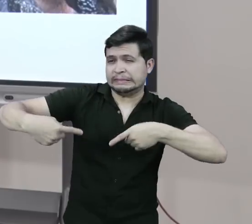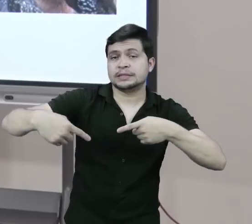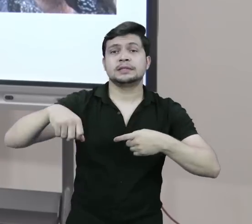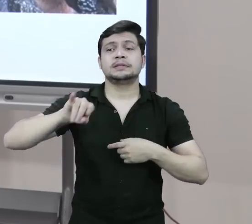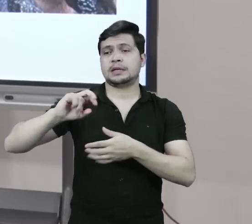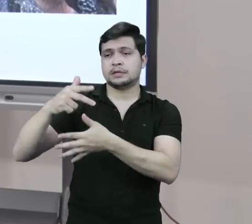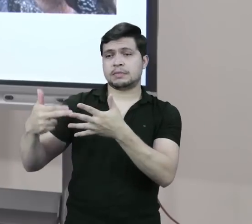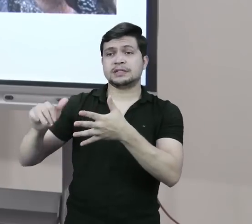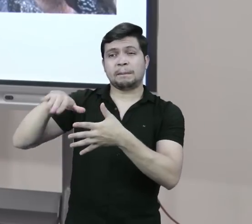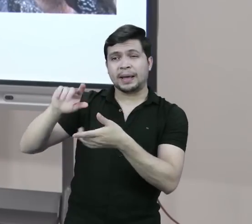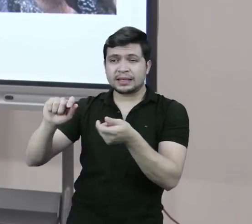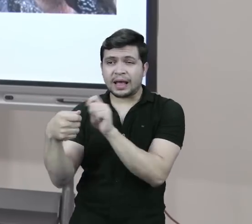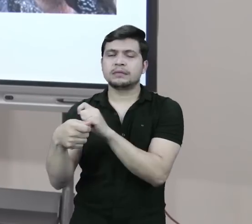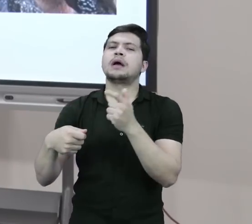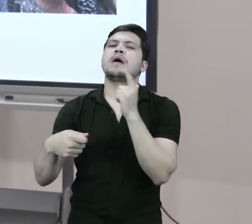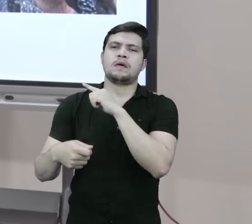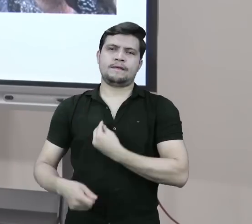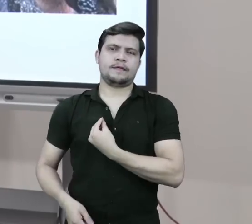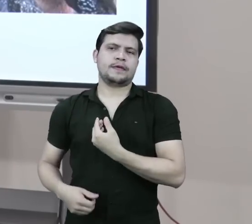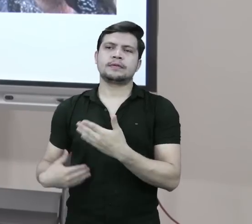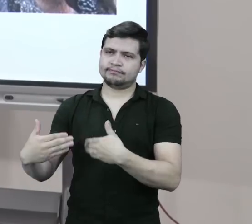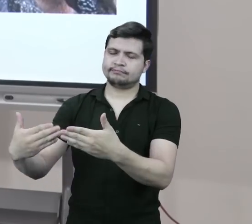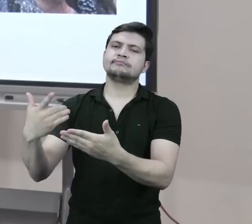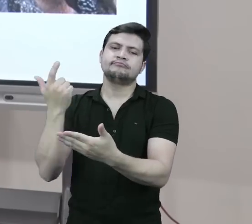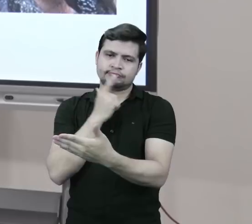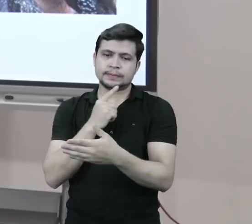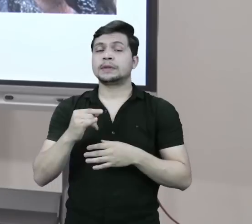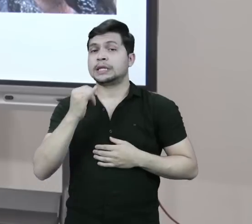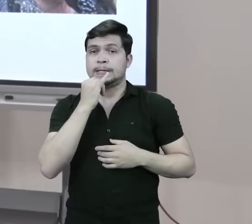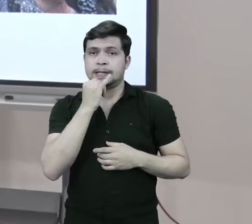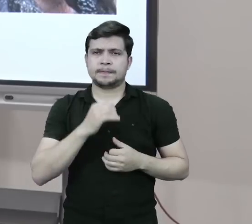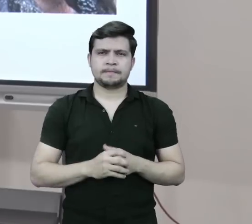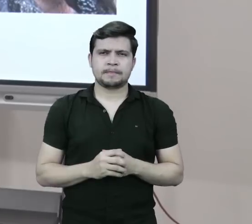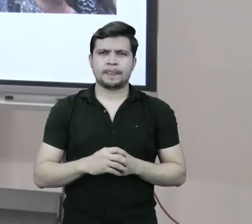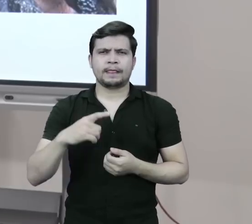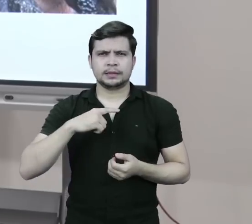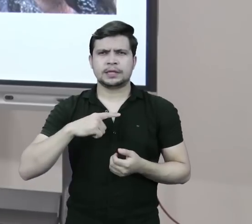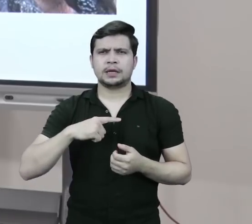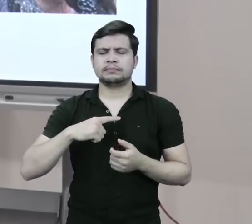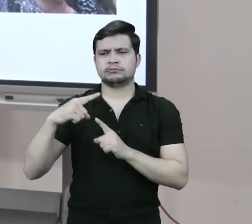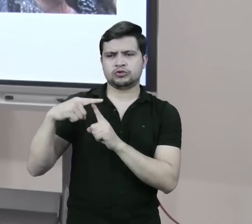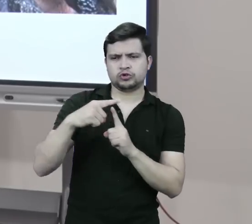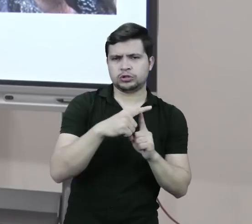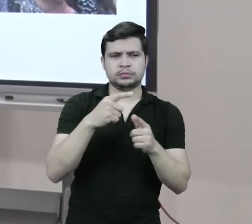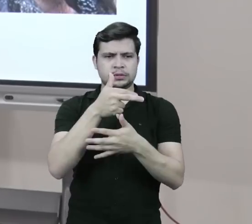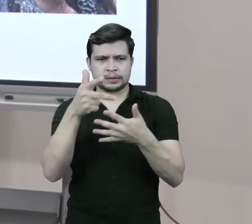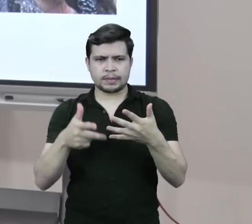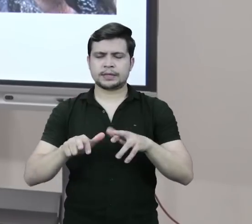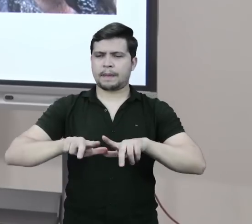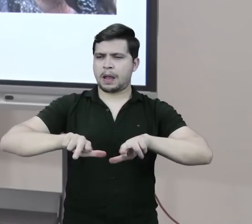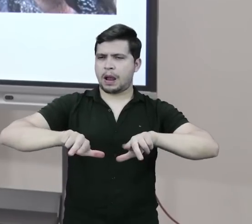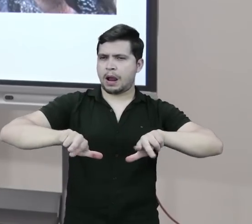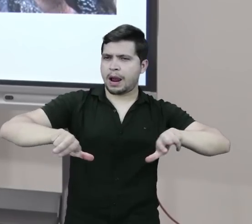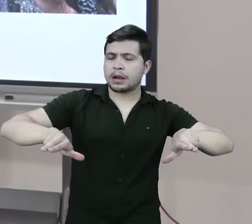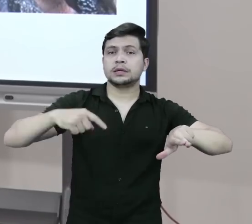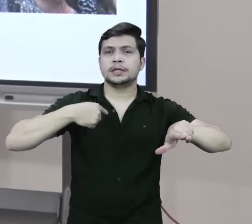sobreviverá. Por exemplo, se eu tenho espécies diferentes que se alimentam da mesma fonte de nutriente, da mesma fonte de alimento, e esse